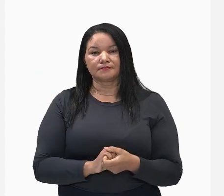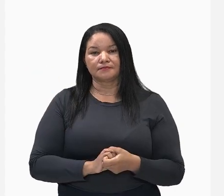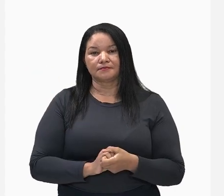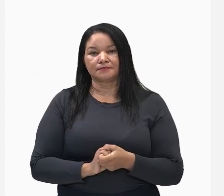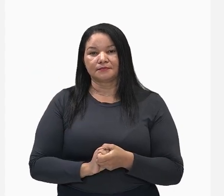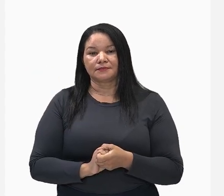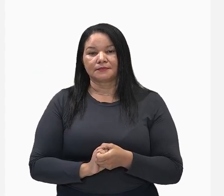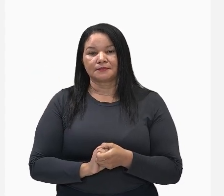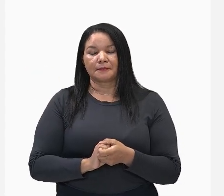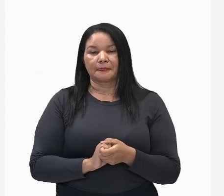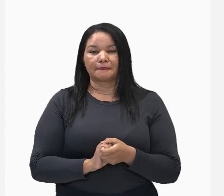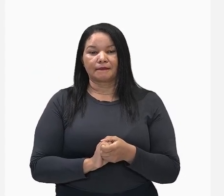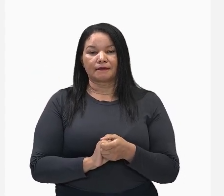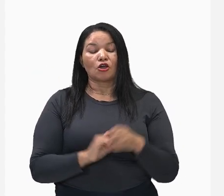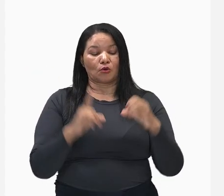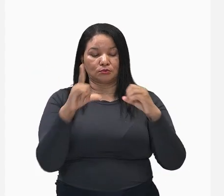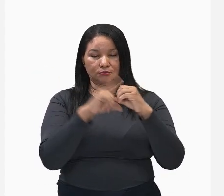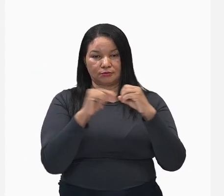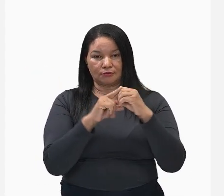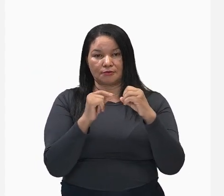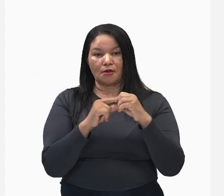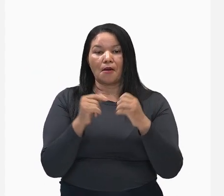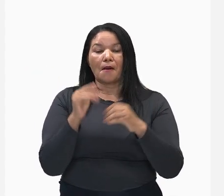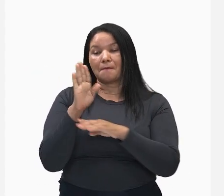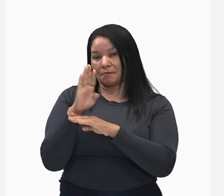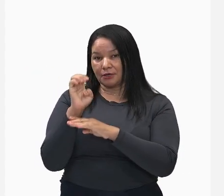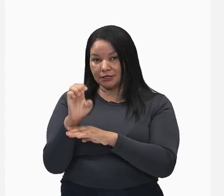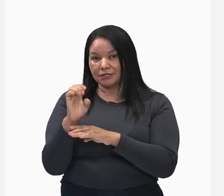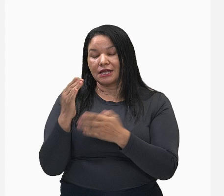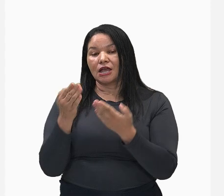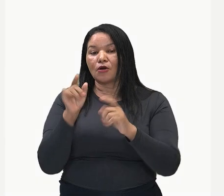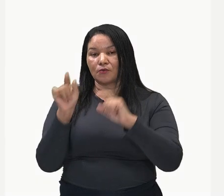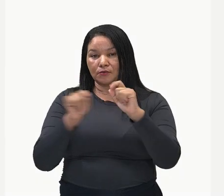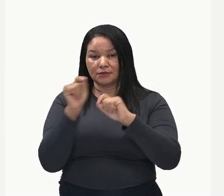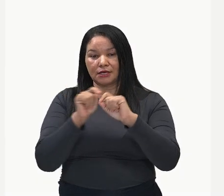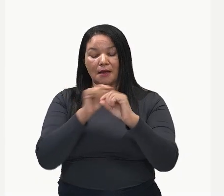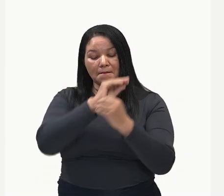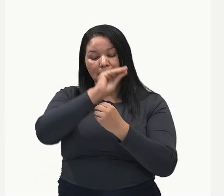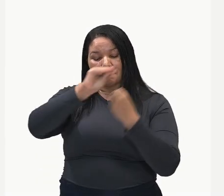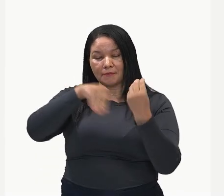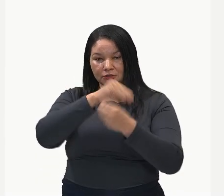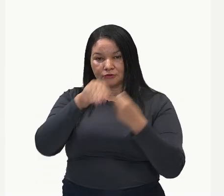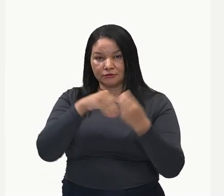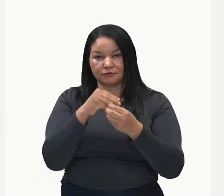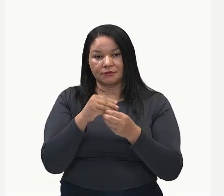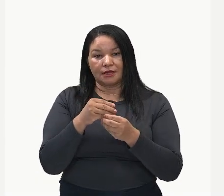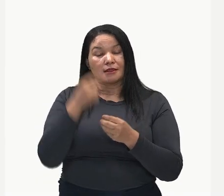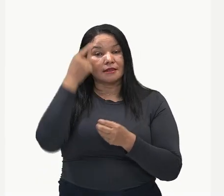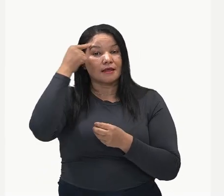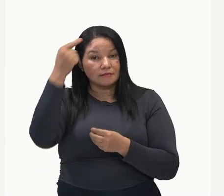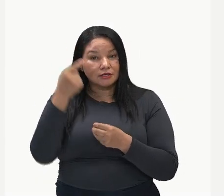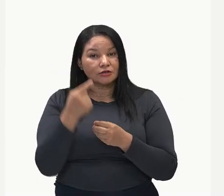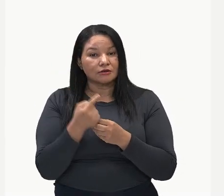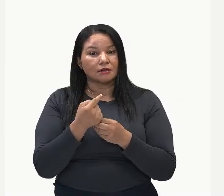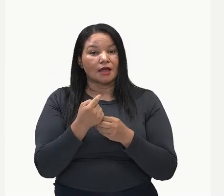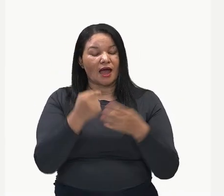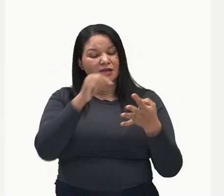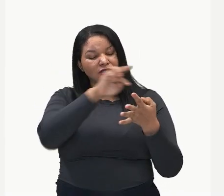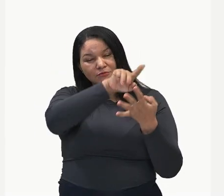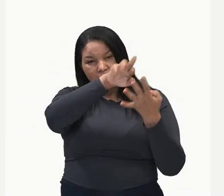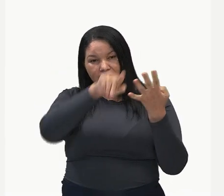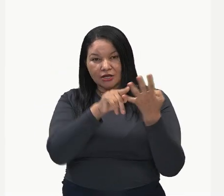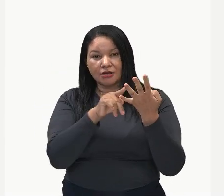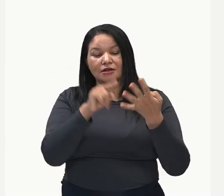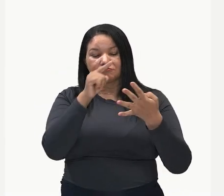Os óxidos básicos são aqueles que, ao reagirem, tá? Os óxidos básicos, lembrando que a gente já falou de ácido, falou de básico, e